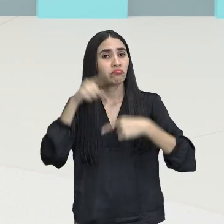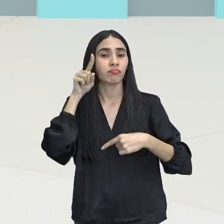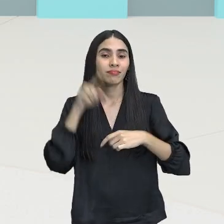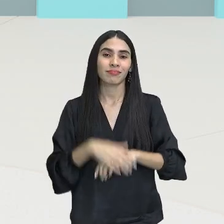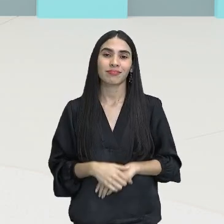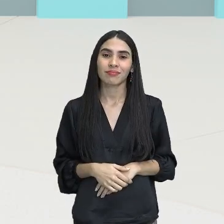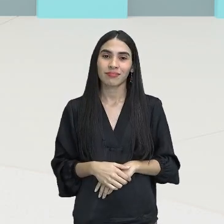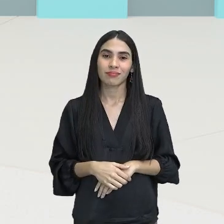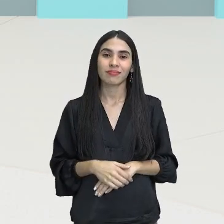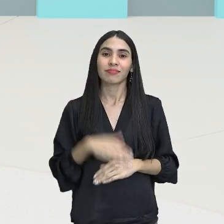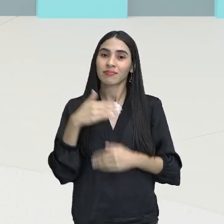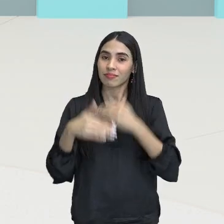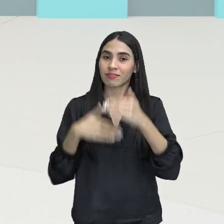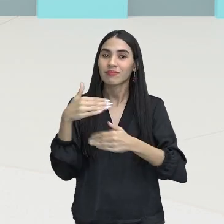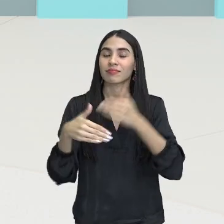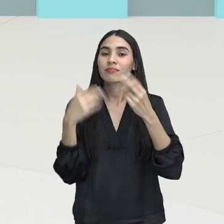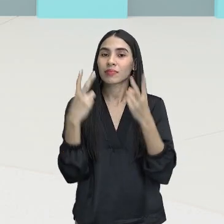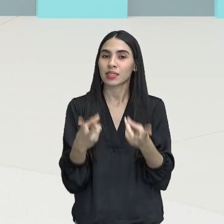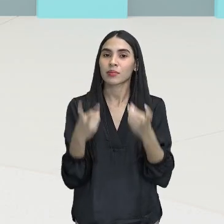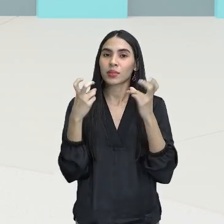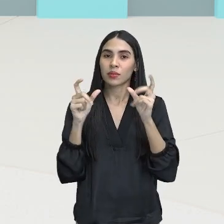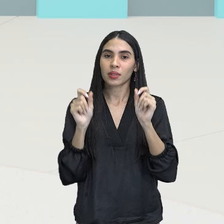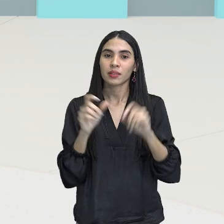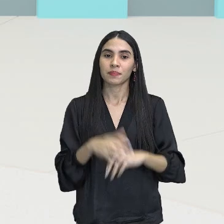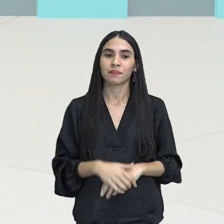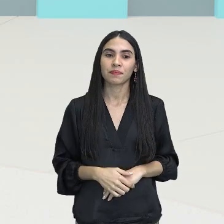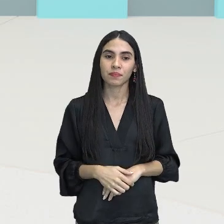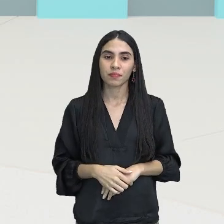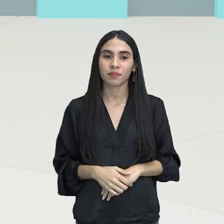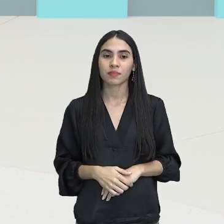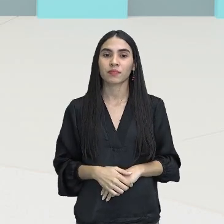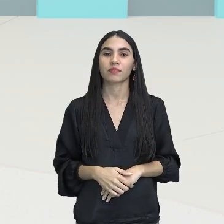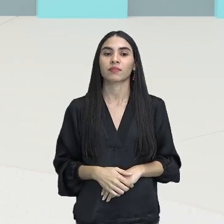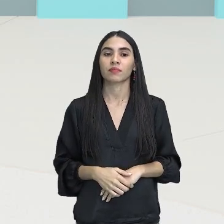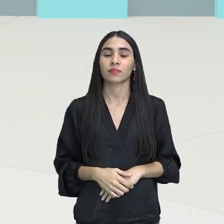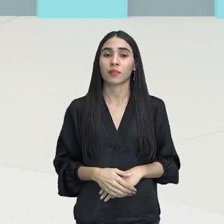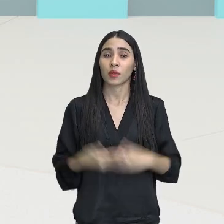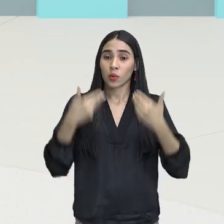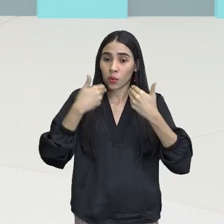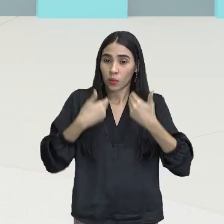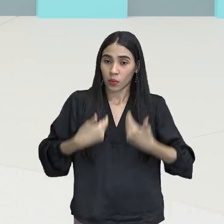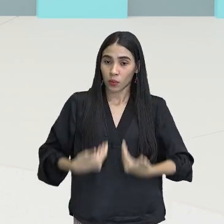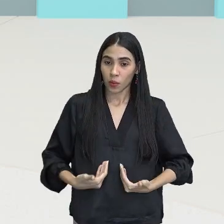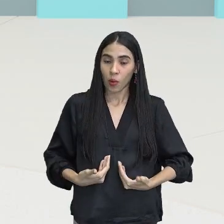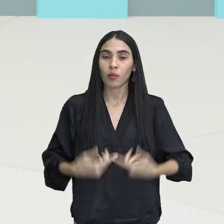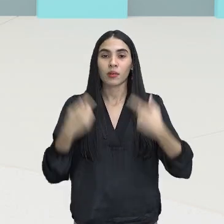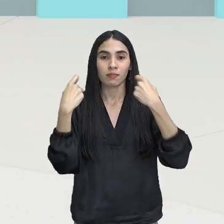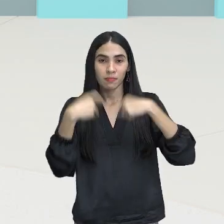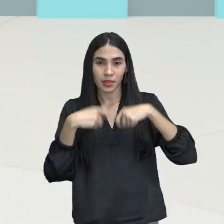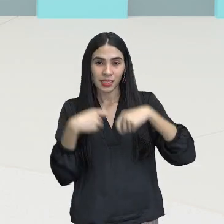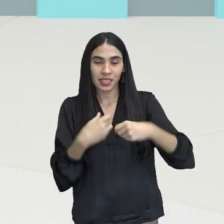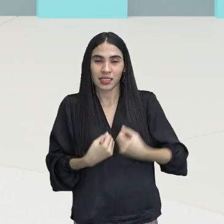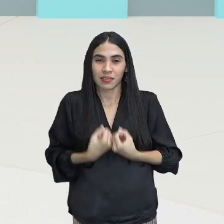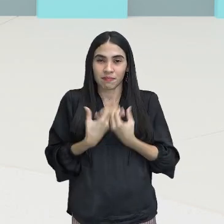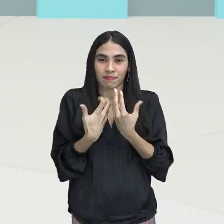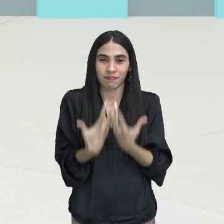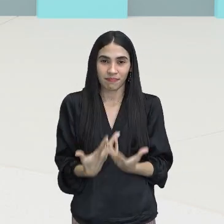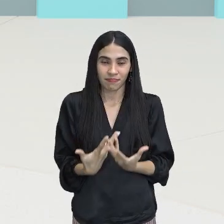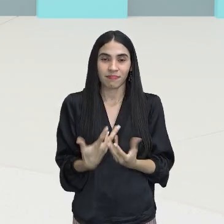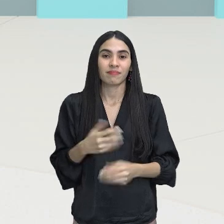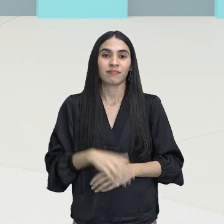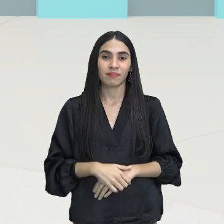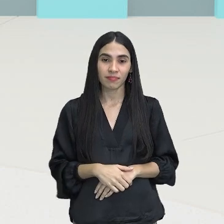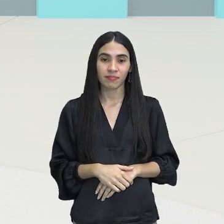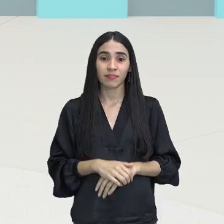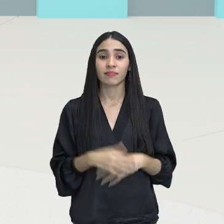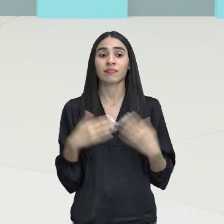Então, vamos avançando e vendo o quê? Que o corpo, ele tem essa necessidade de expressar. Então,